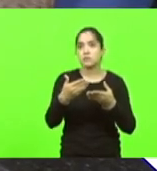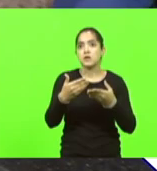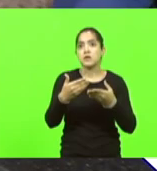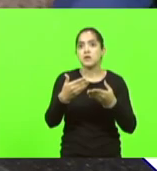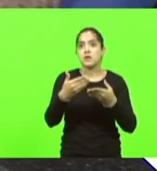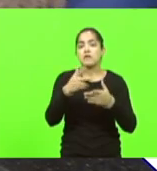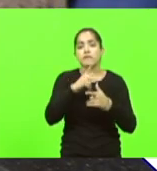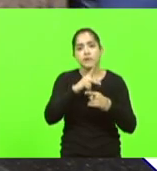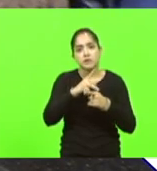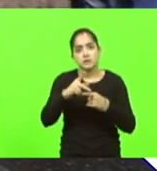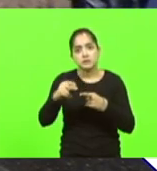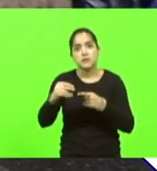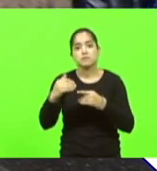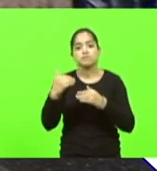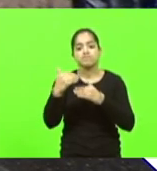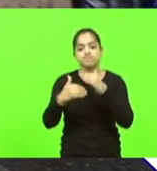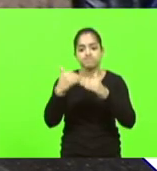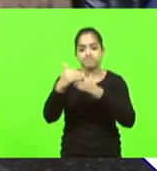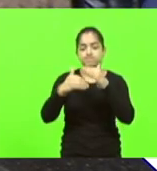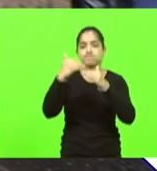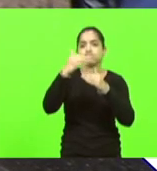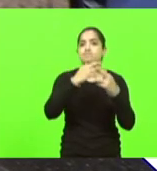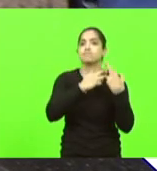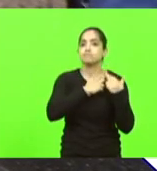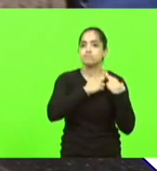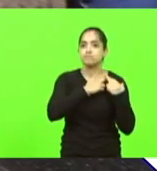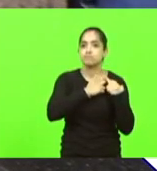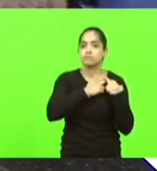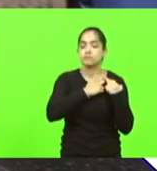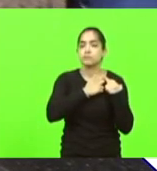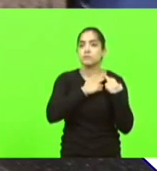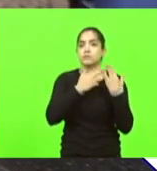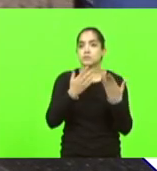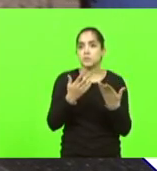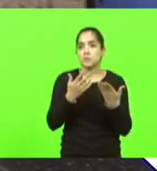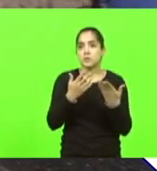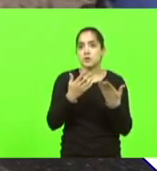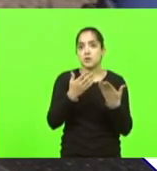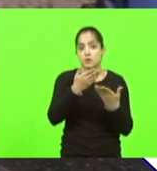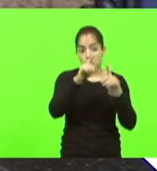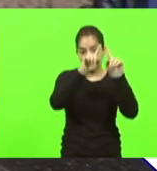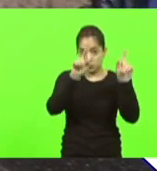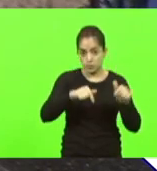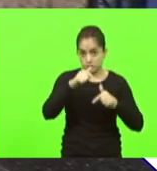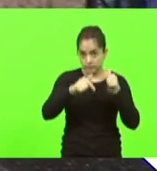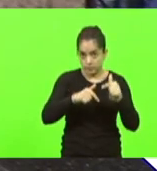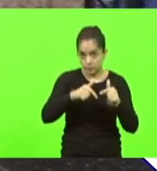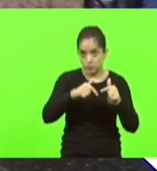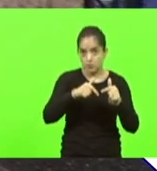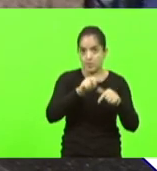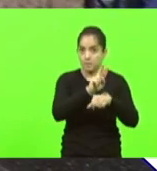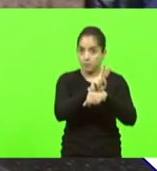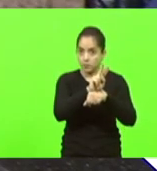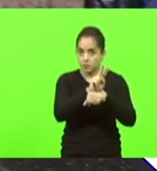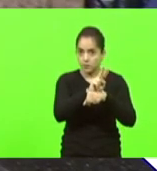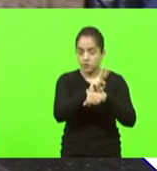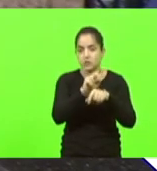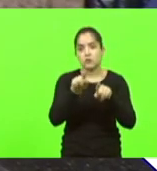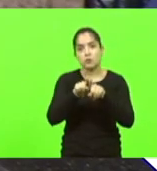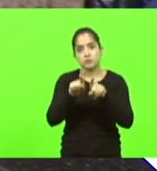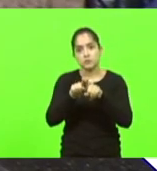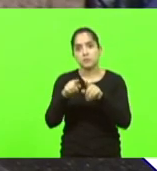ela possa vencer avançar é uma votação com responsabilidade além de tudo não só com servidor para protegê-lo no futuro mas também como